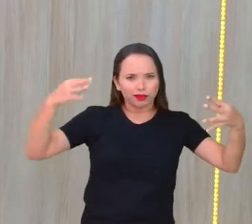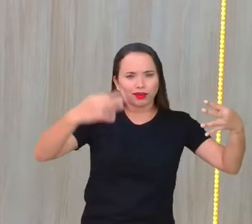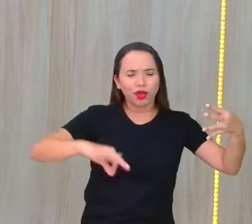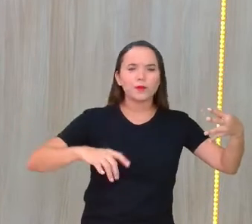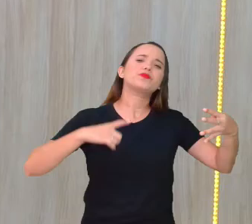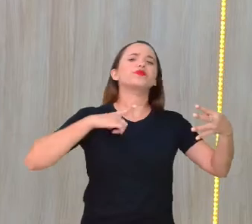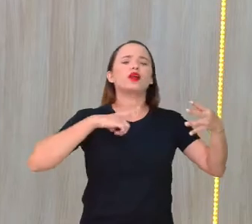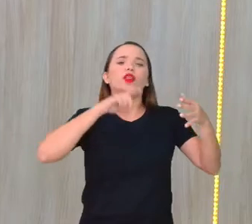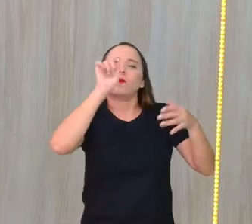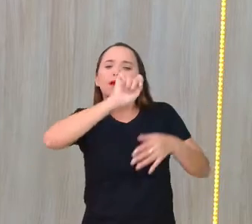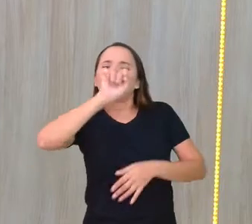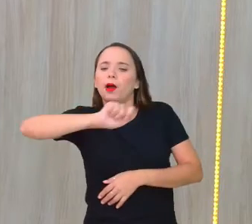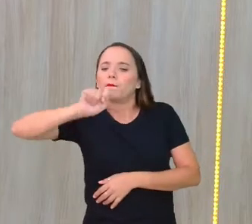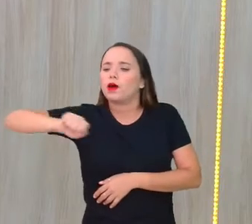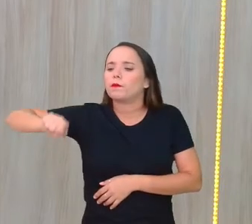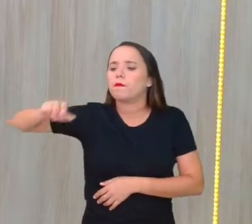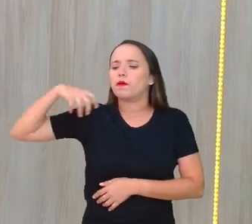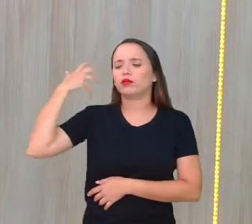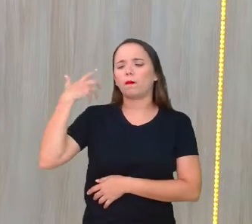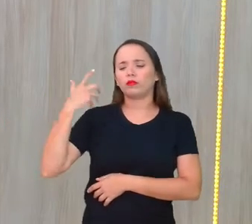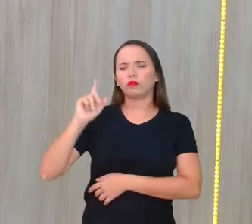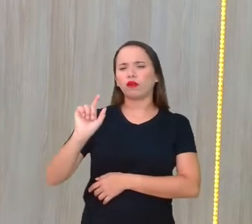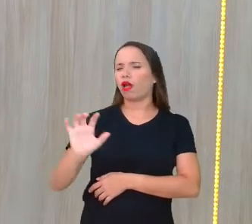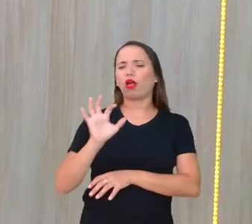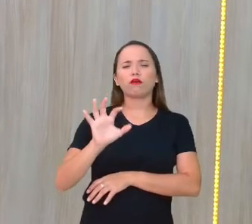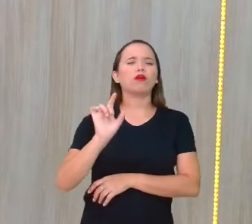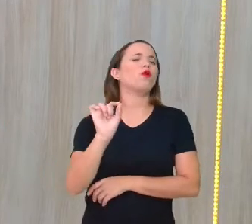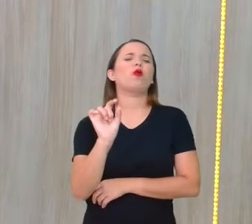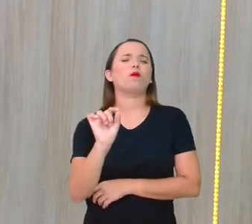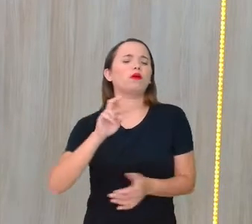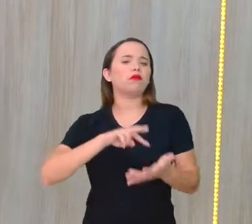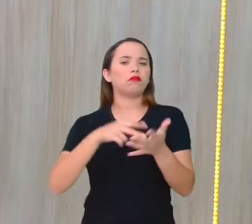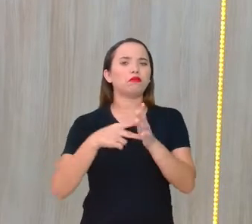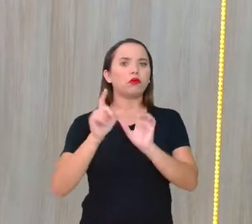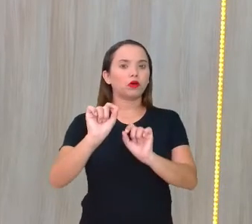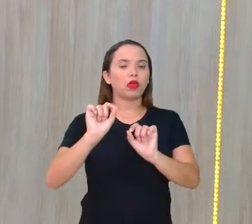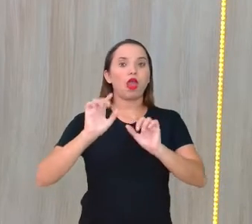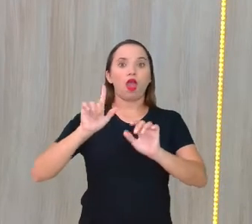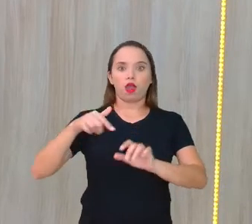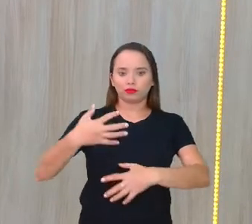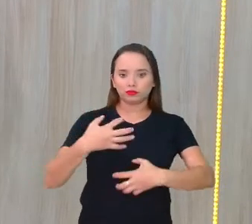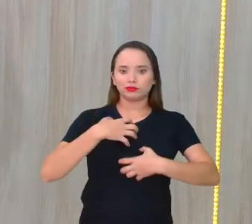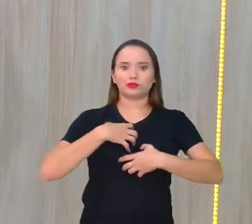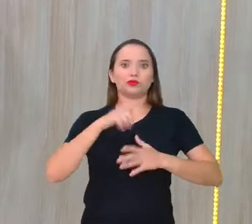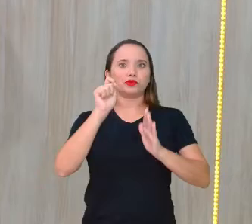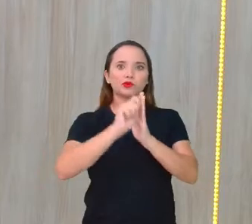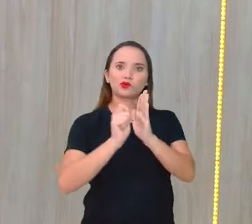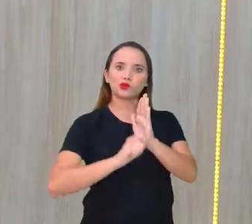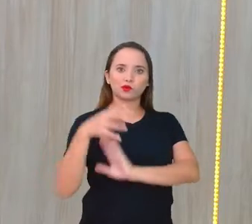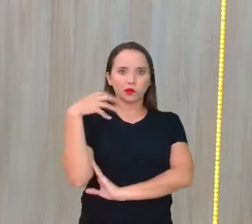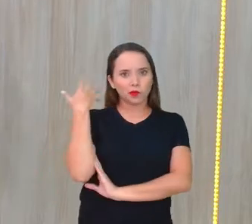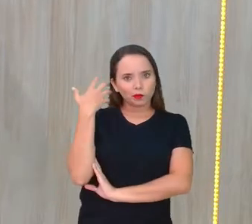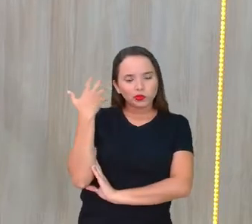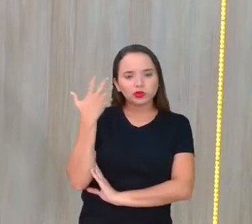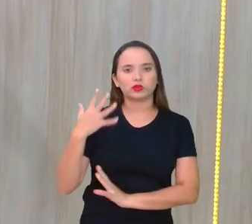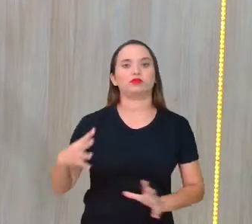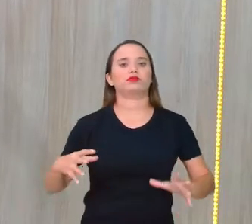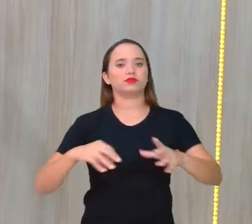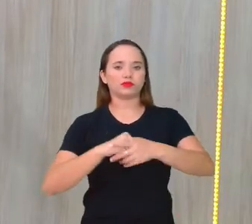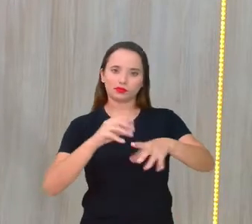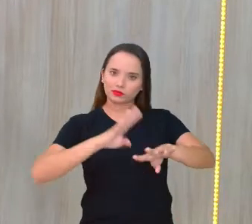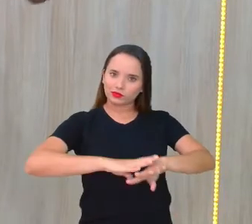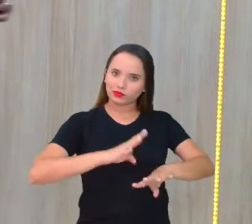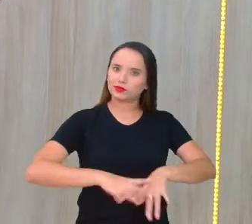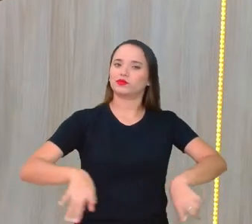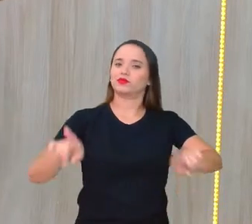notações, maneiras de escrever a música. Na matemática a gente tem muitas vezes isso também, ou seja, maneiras de escrever coisas